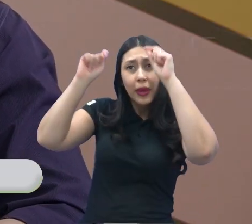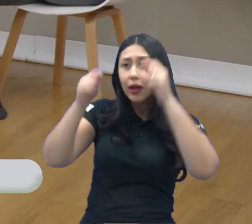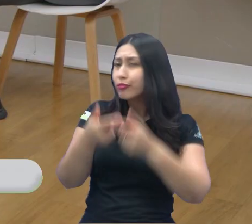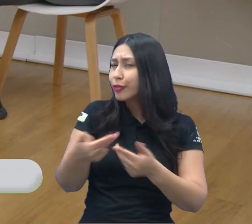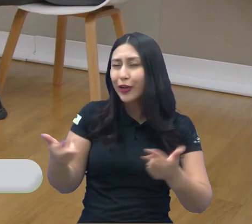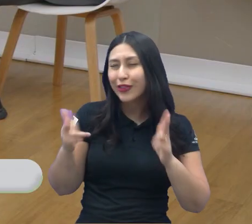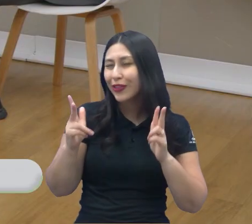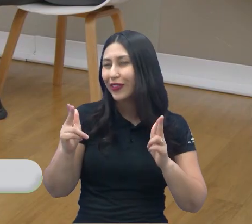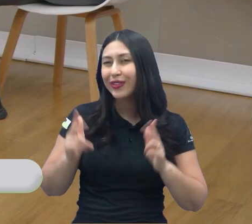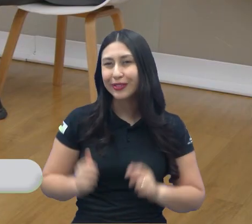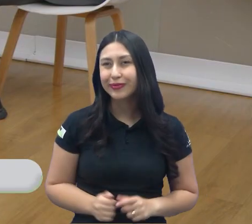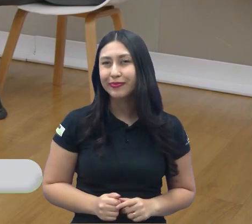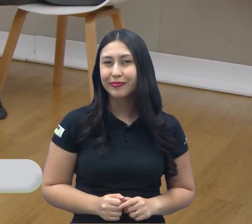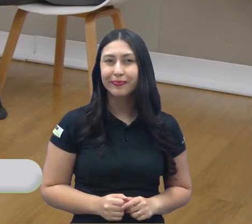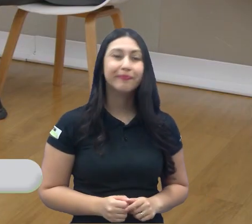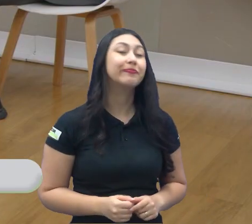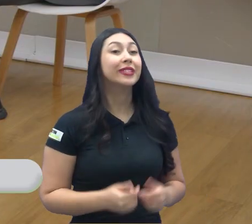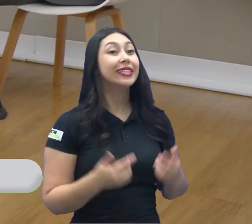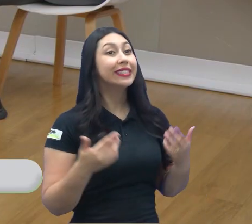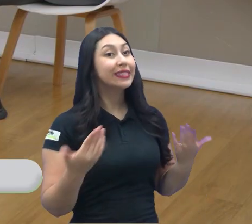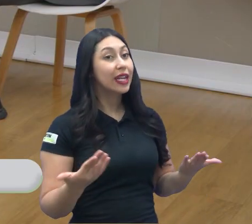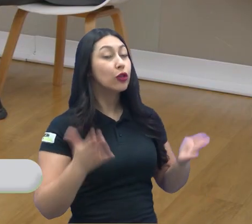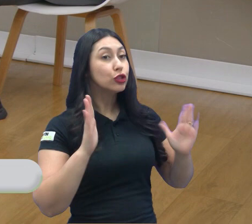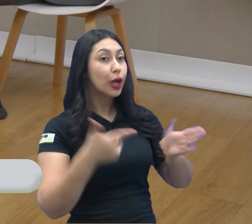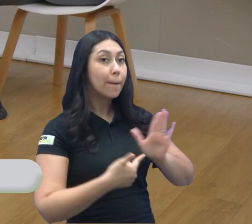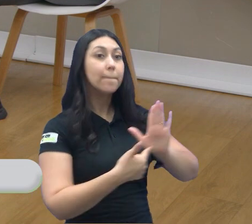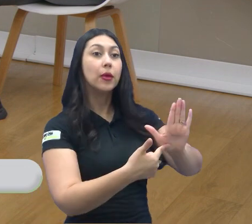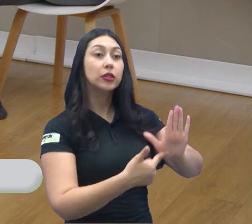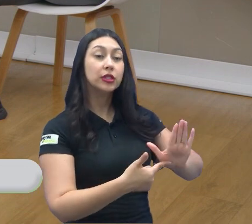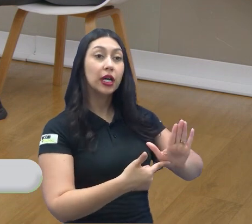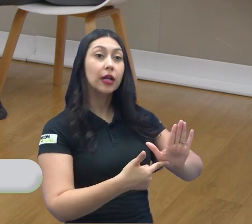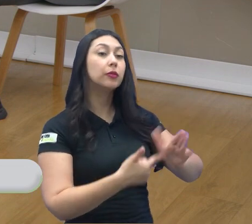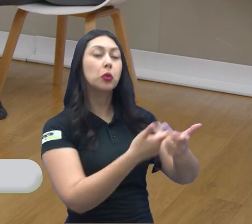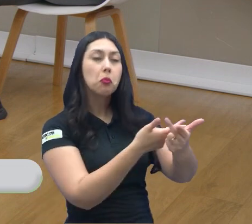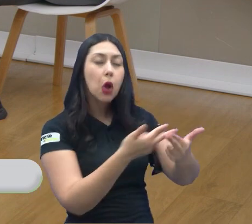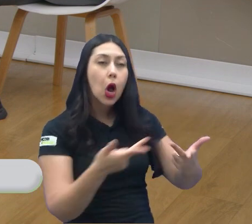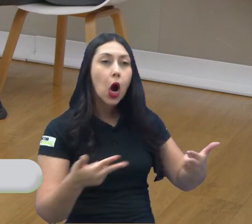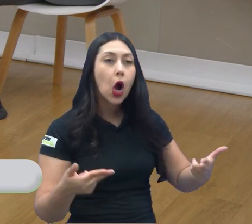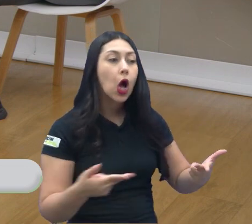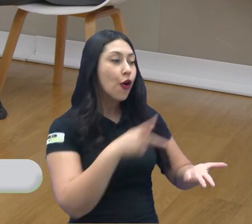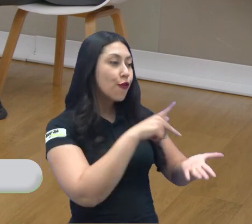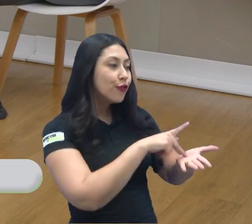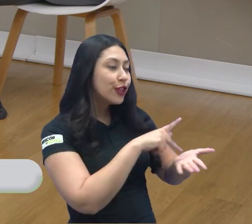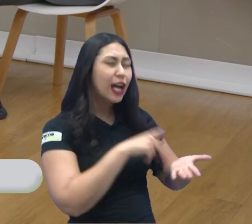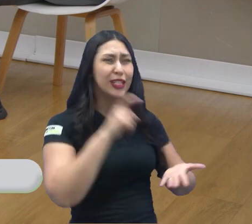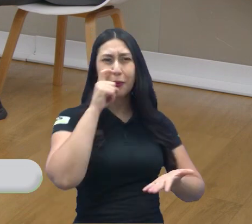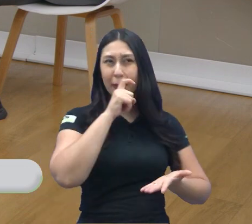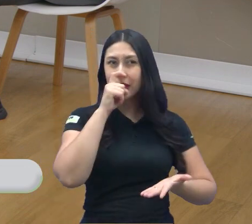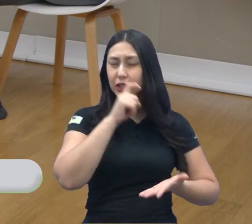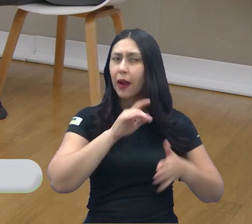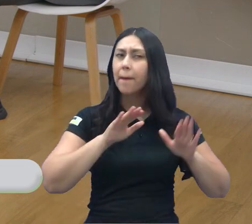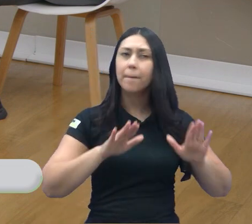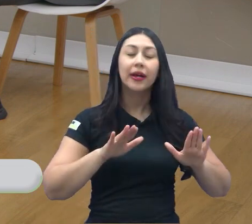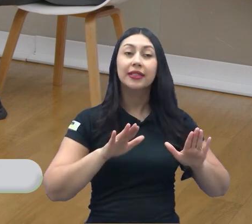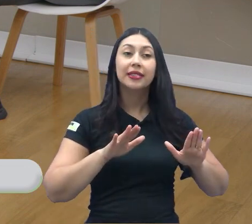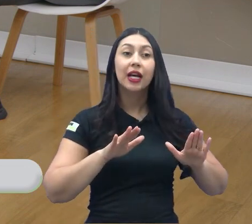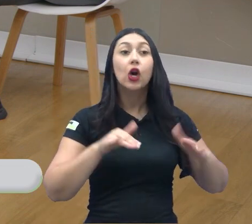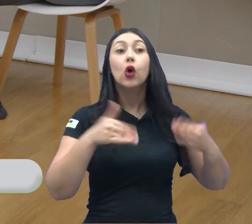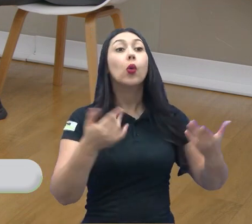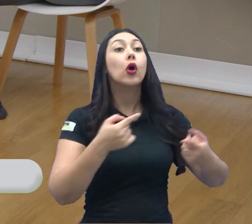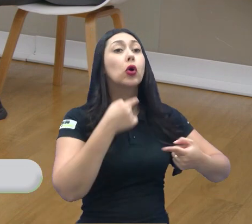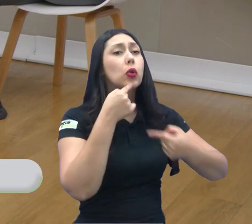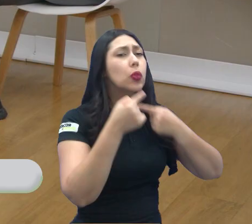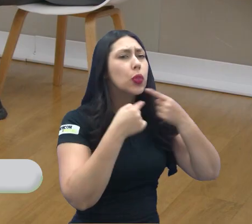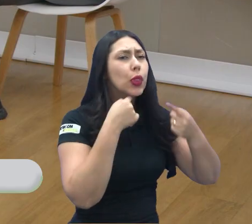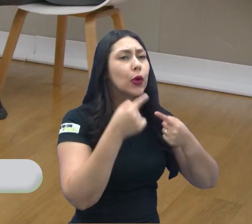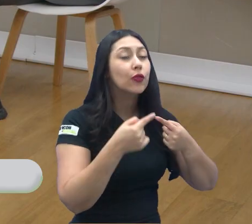Perfeito. Bom, acho que nós passamos aqui pelos cuidados, os principais mitos, né, as principais dúvidas das pessoas. E quais são as dúvidas mais comuns que você recebe lá no